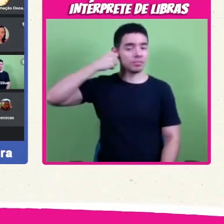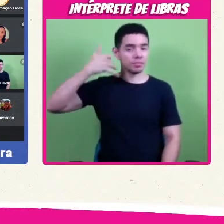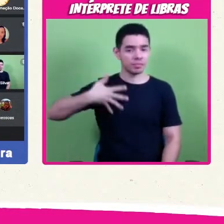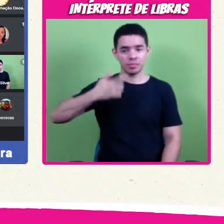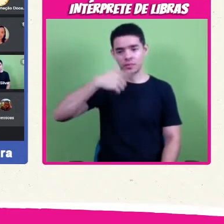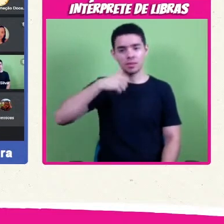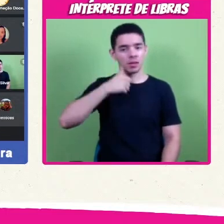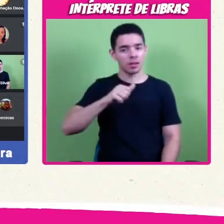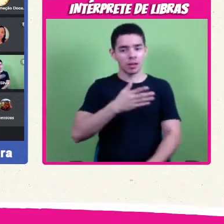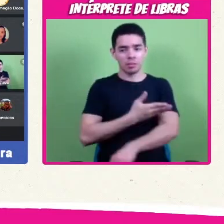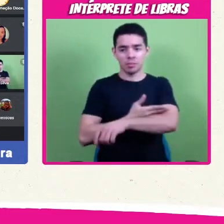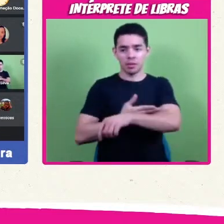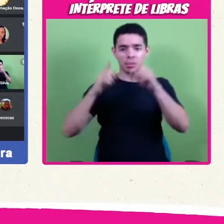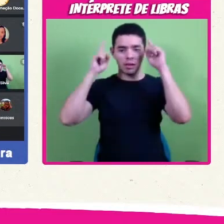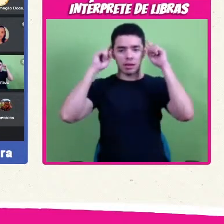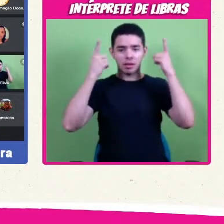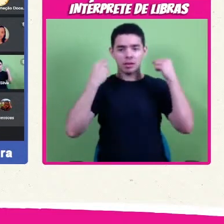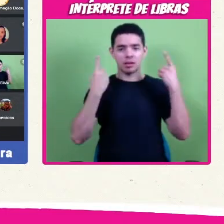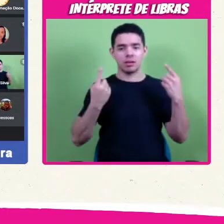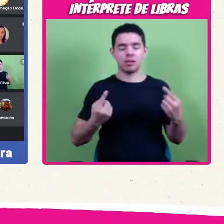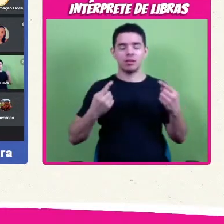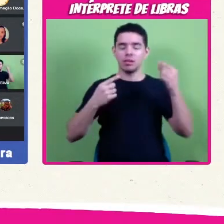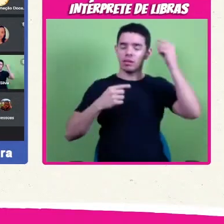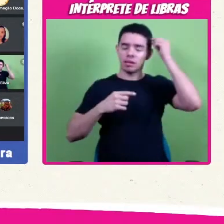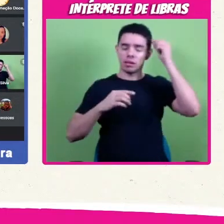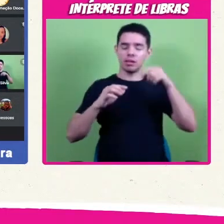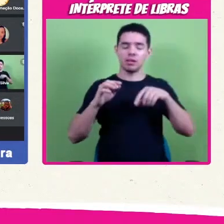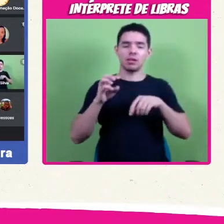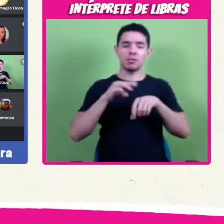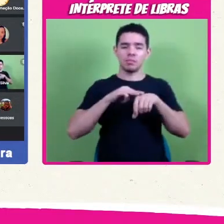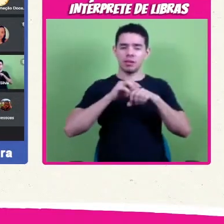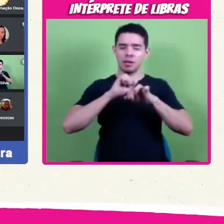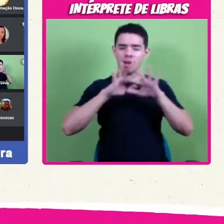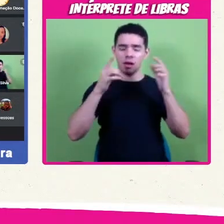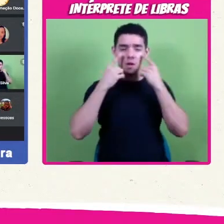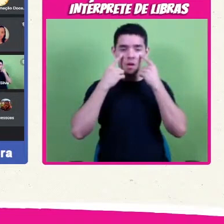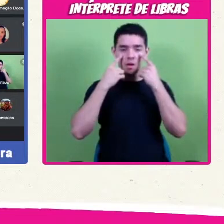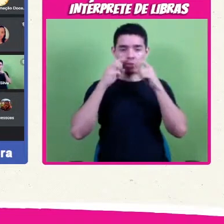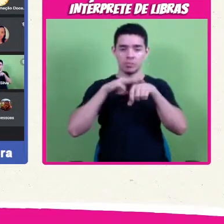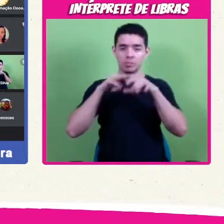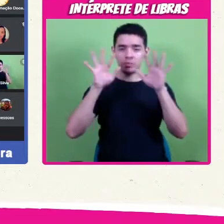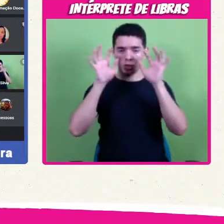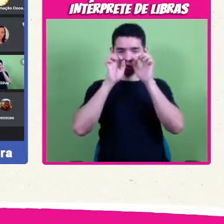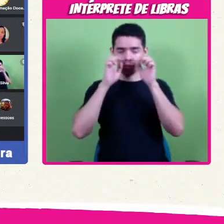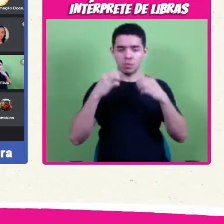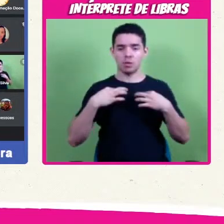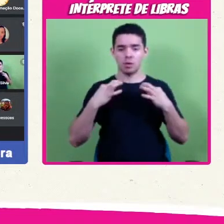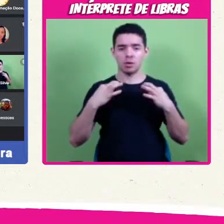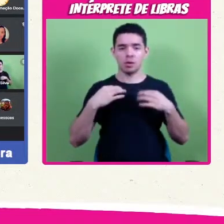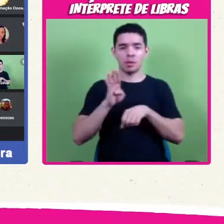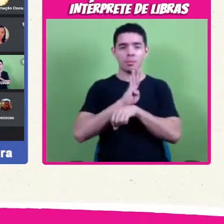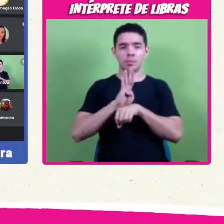branca, de cabelos cacheados, castanho claro, olhos castanhos bem escuros, Eu estou usando uma blusa bege, calça